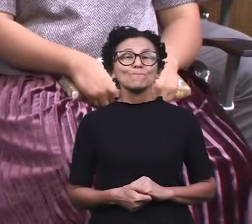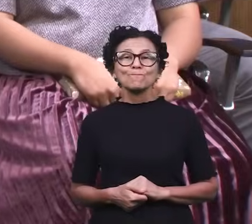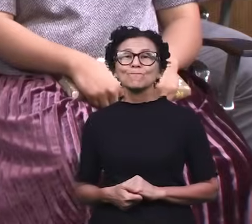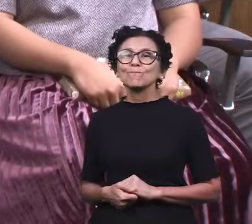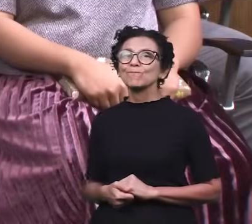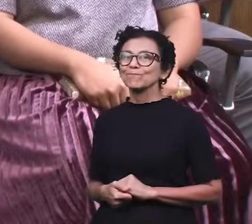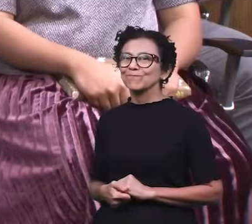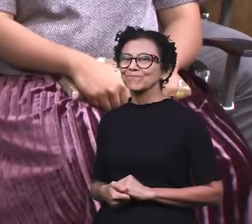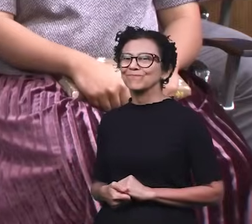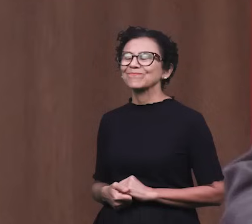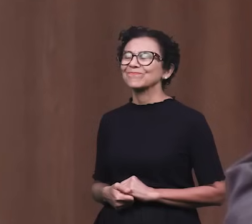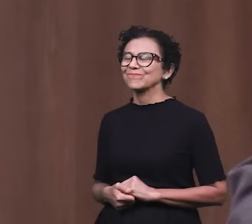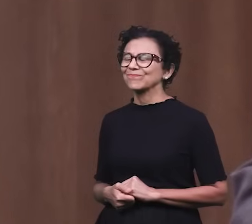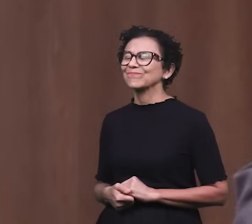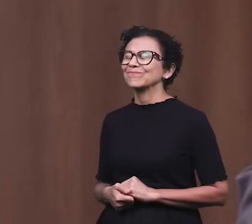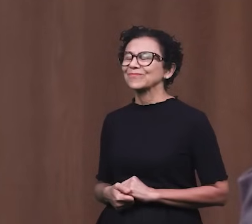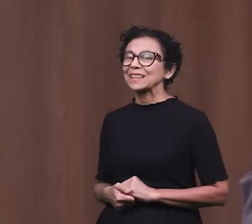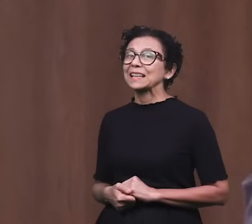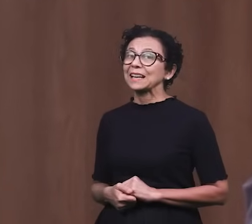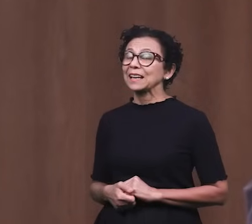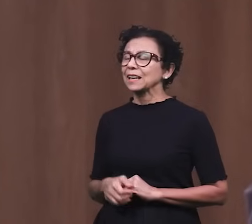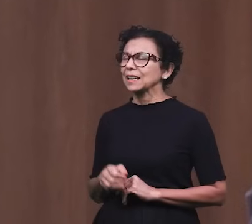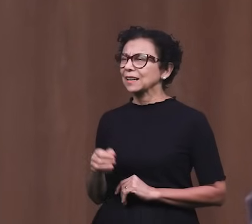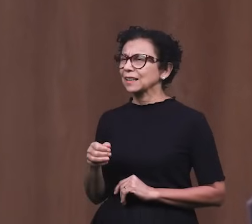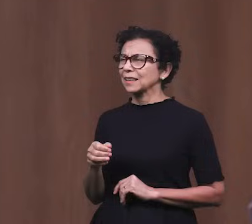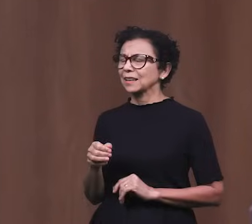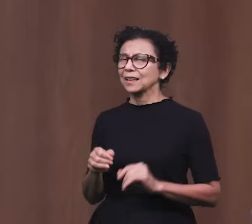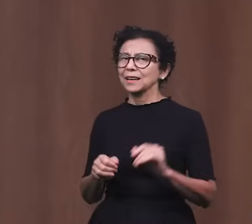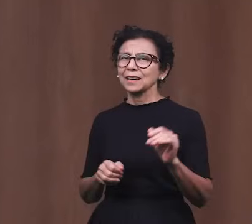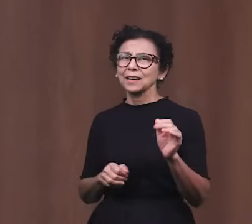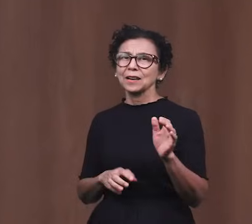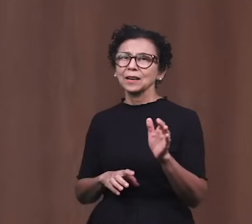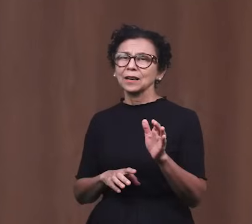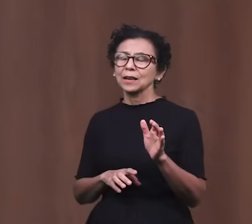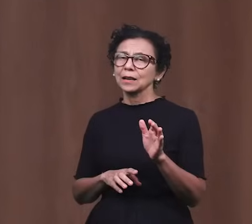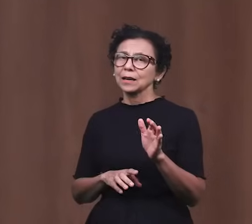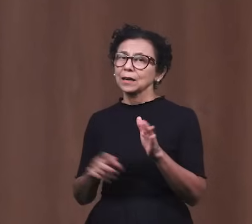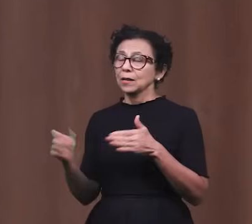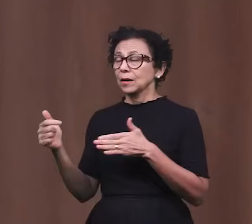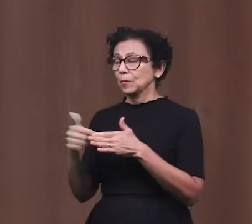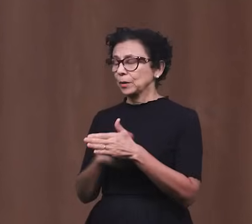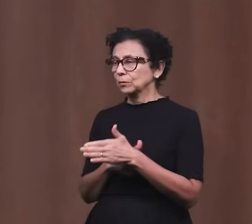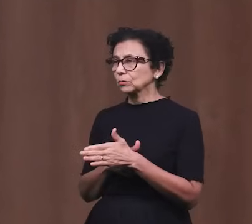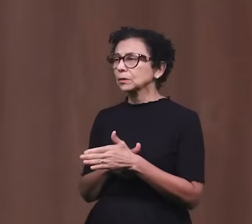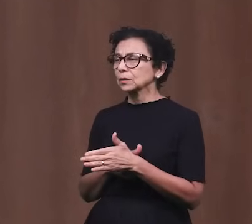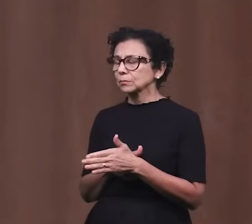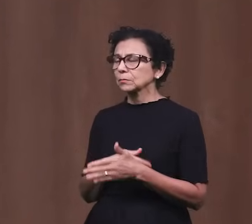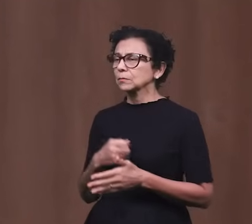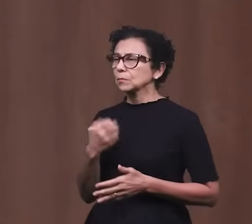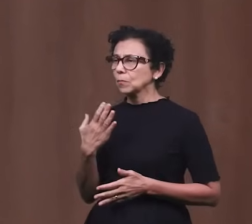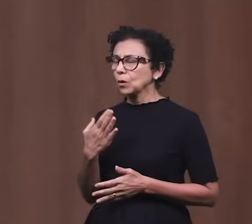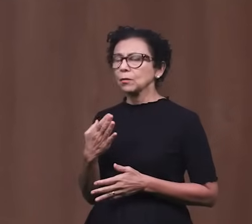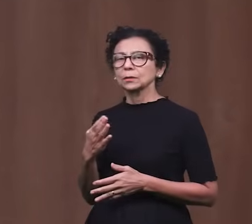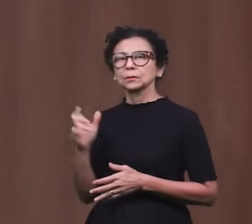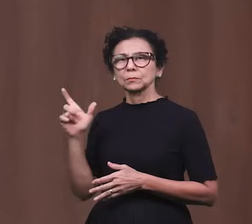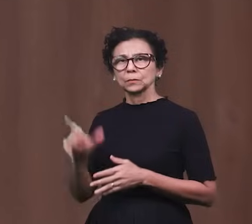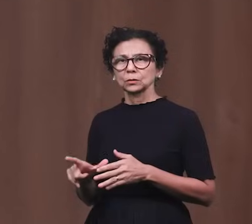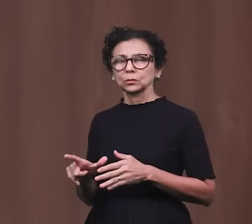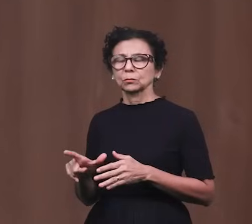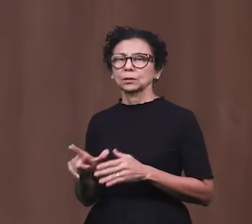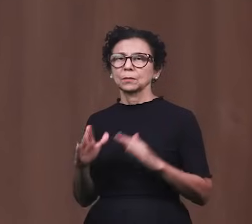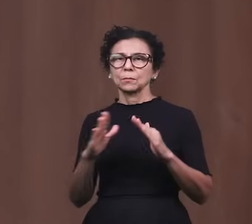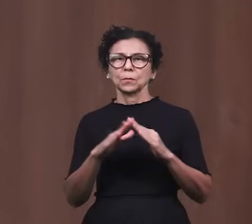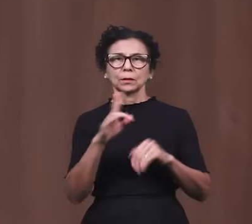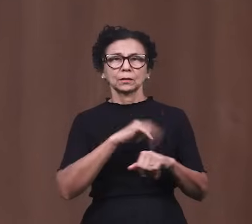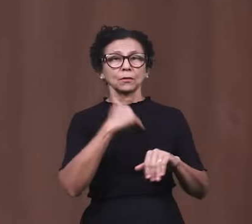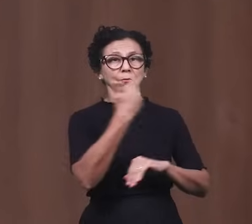essa pergunta de alguém que mora fora do Brasil. Porque o Brasil é o país da inflação. Se nós pudermos dizer, né? Estava vendo um